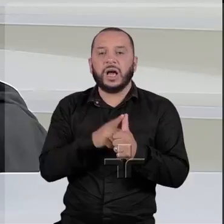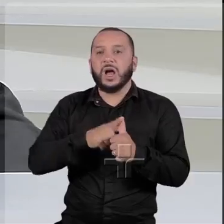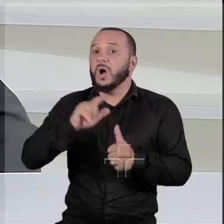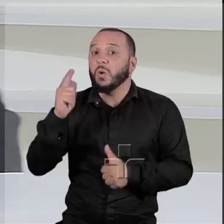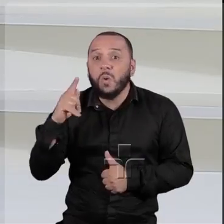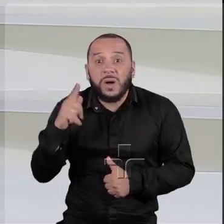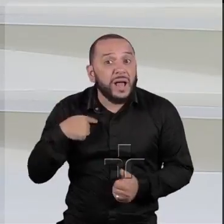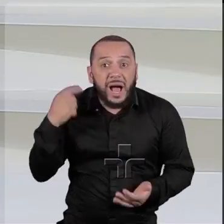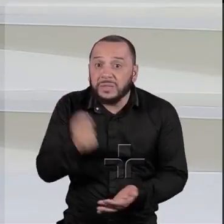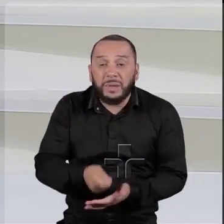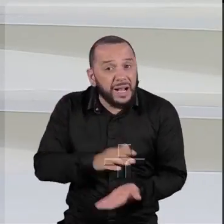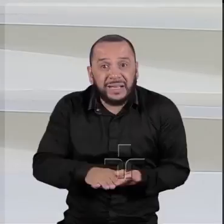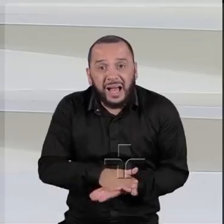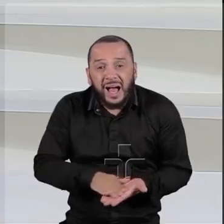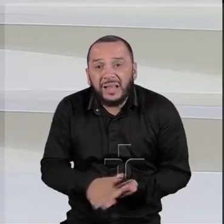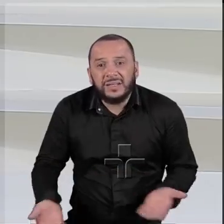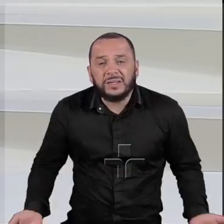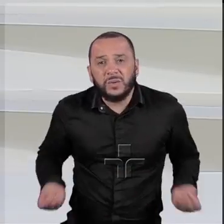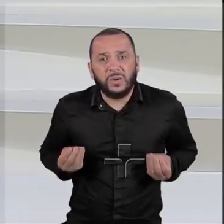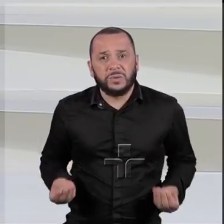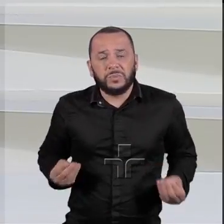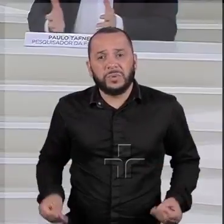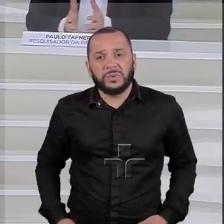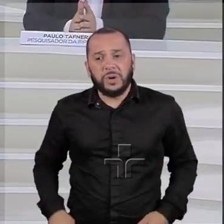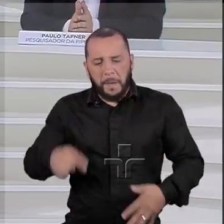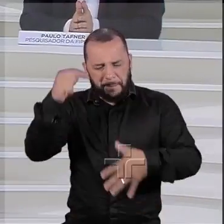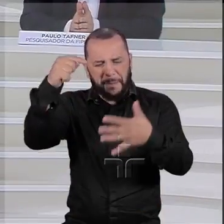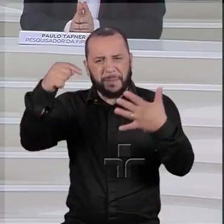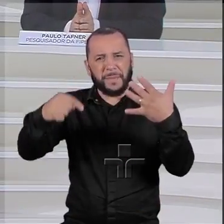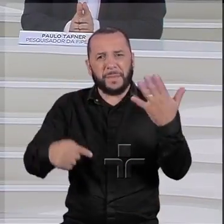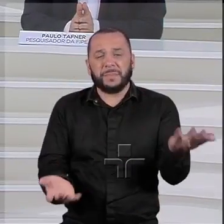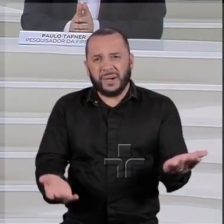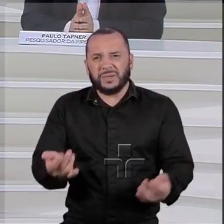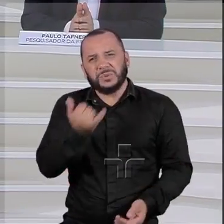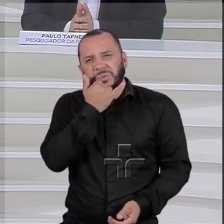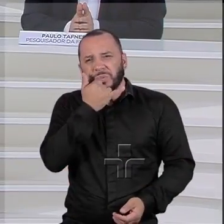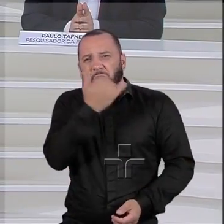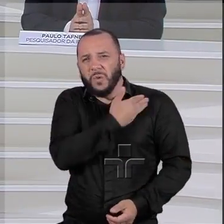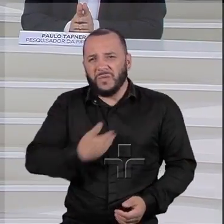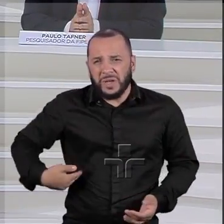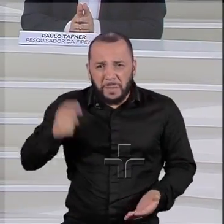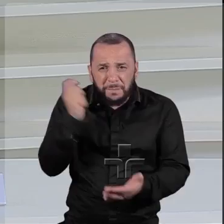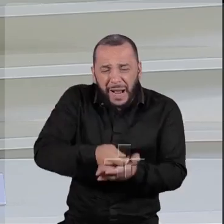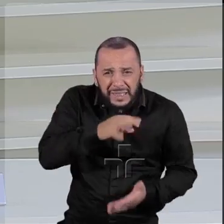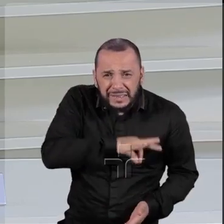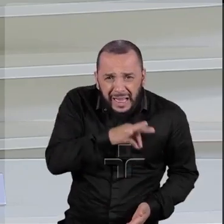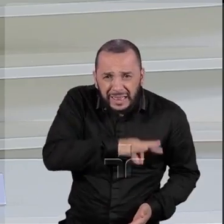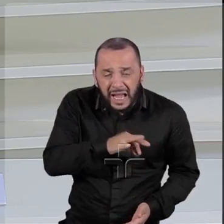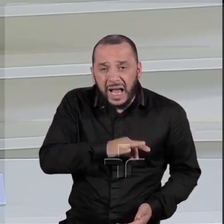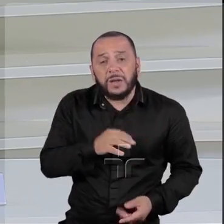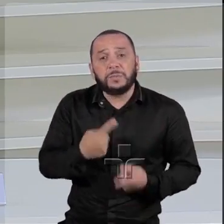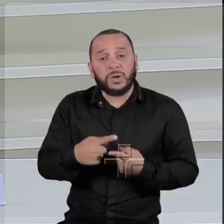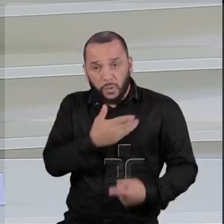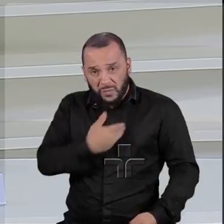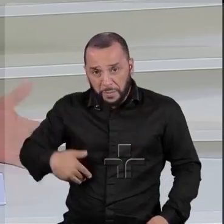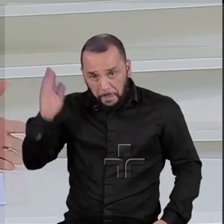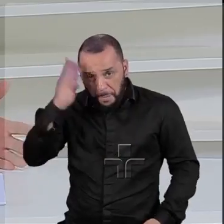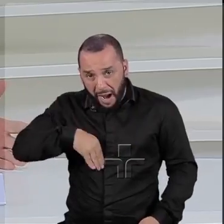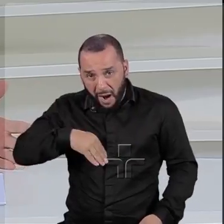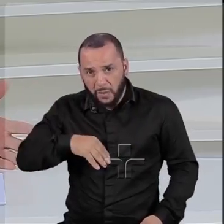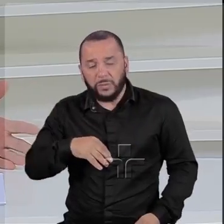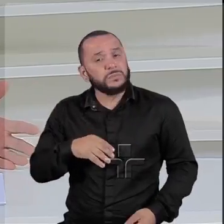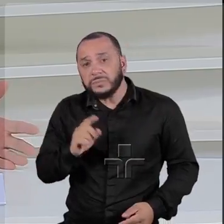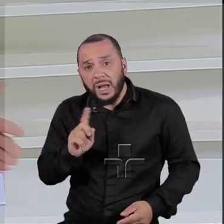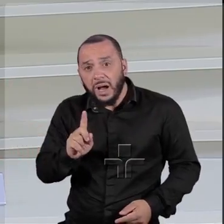não está pagando. Exatamente. Ora, as pessoas, um governador não paga salário não é porque ele é malvado. Ele não paga porque não